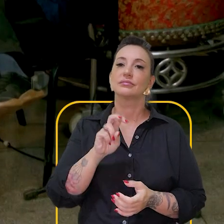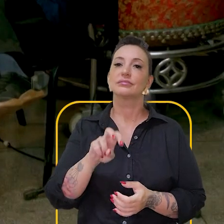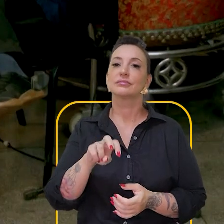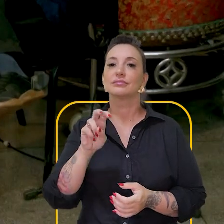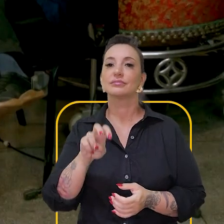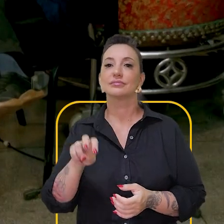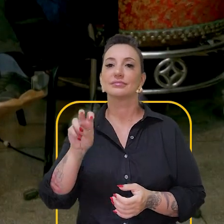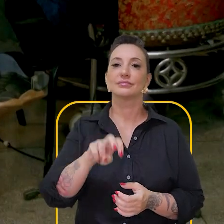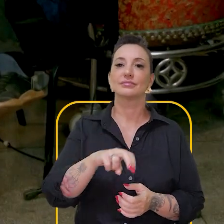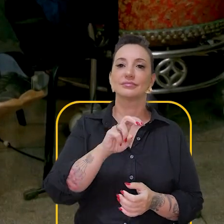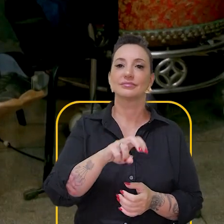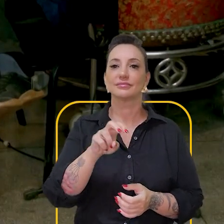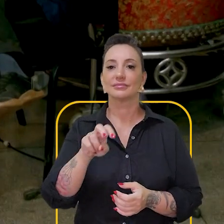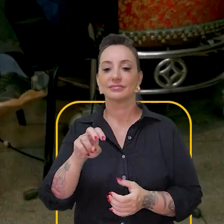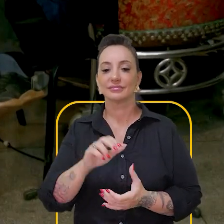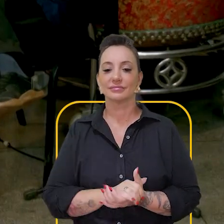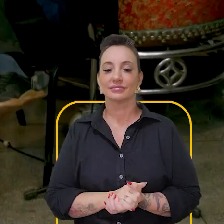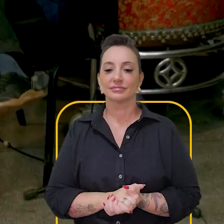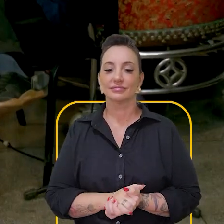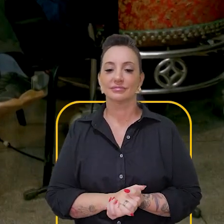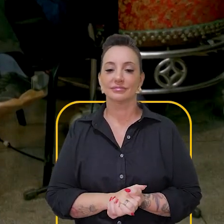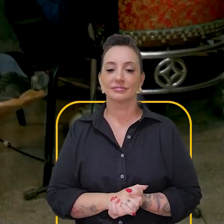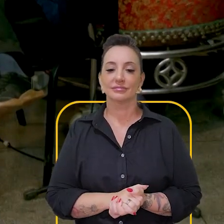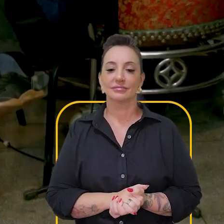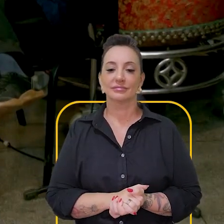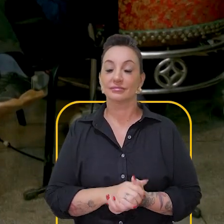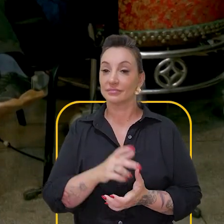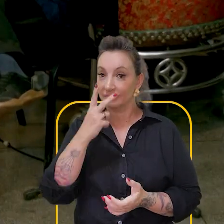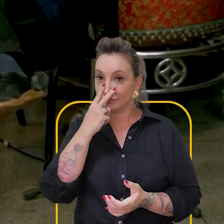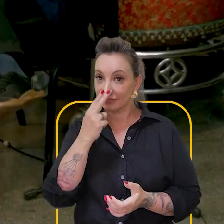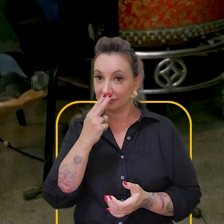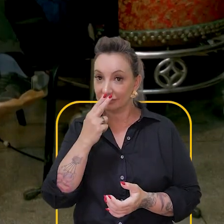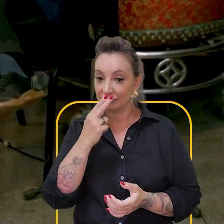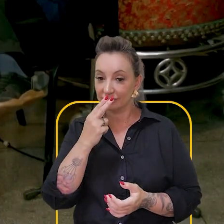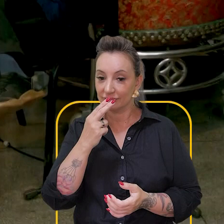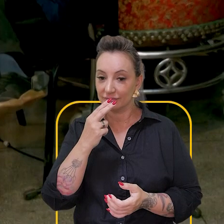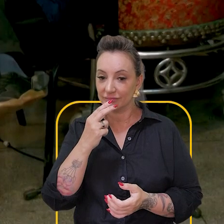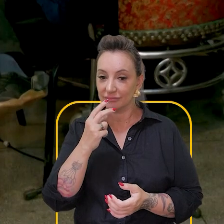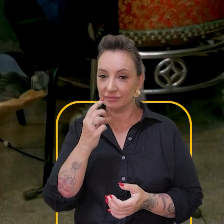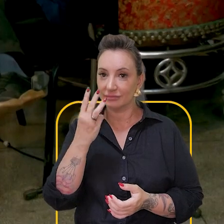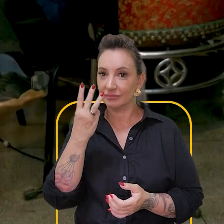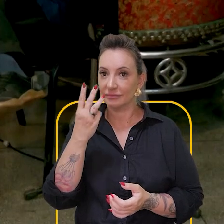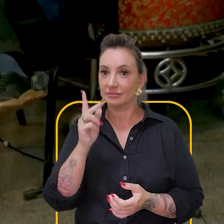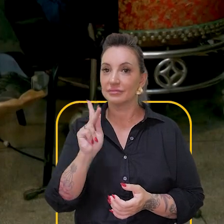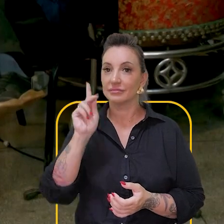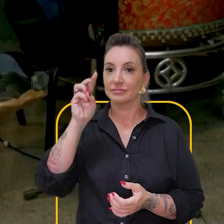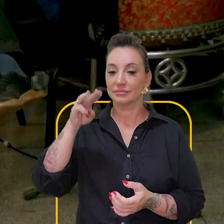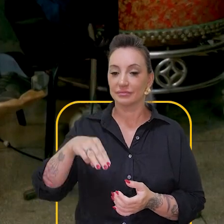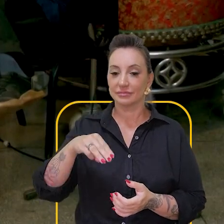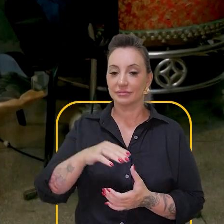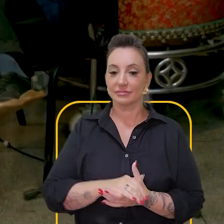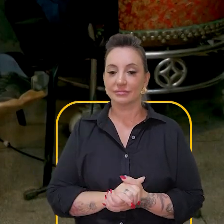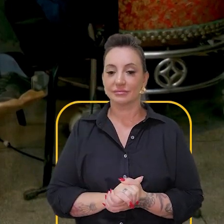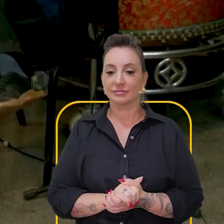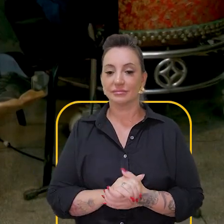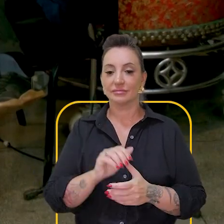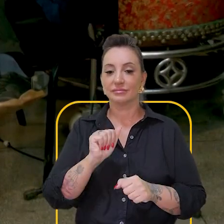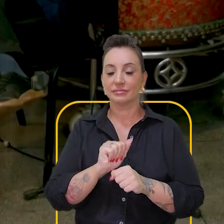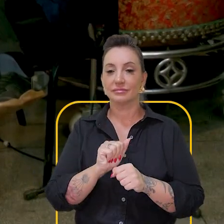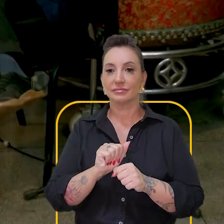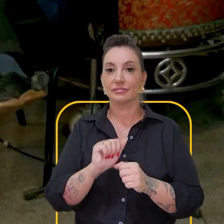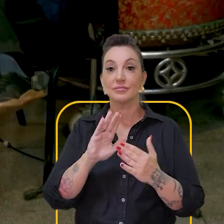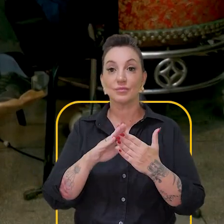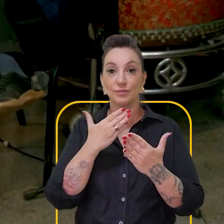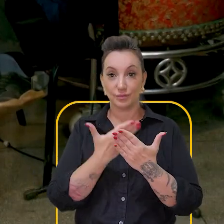km E aí eu cheguei tem um colégio ali e aí eu pedi uma informação e alguém falou ali para baixo tem Eu já vi uma uma placa